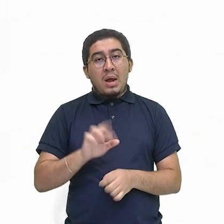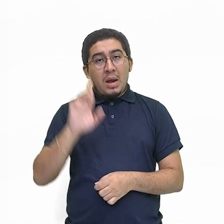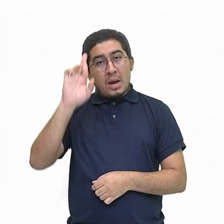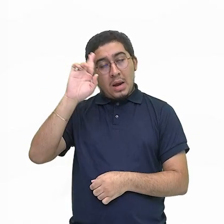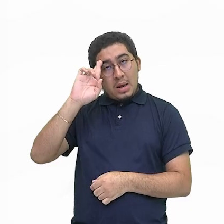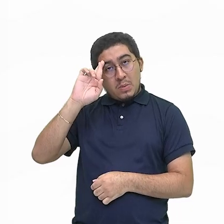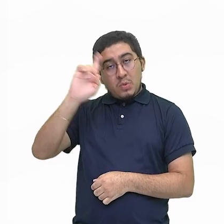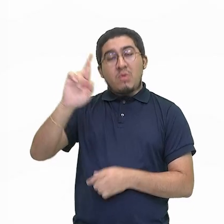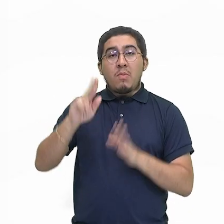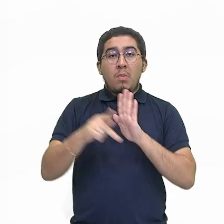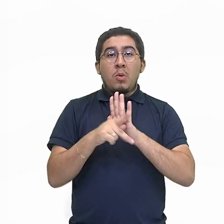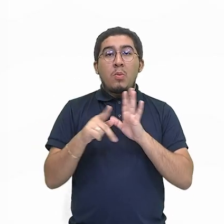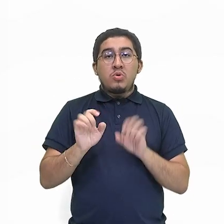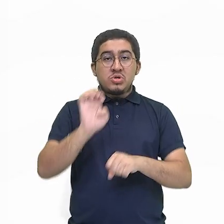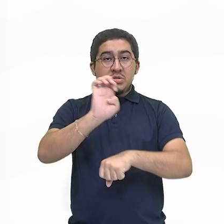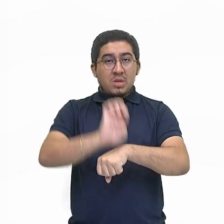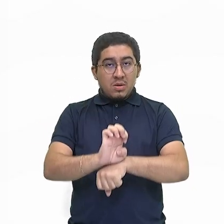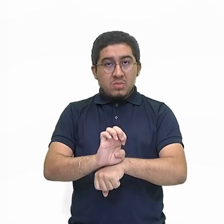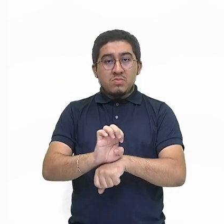Estado. Aqui, no